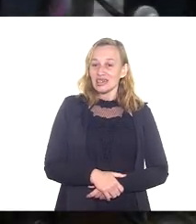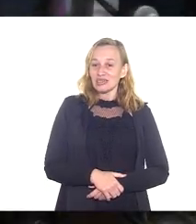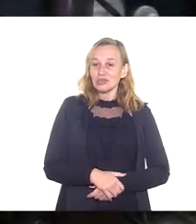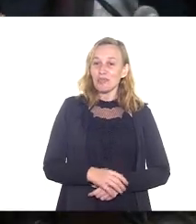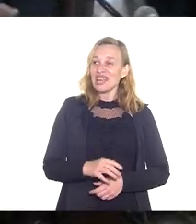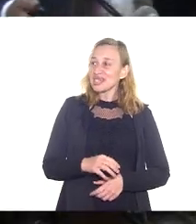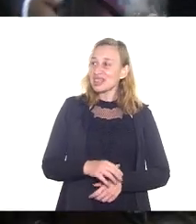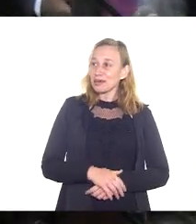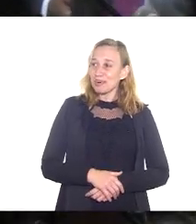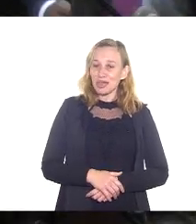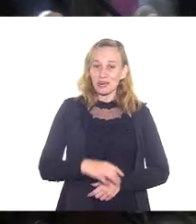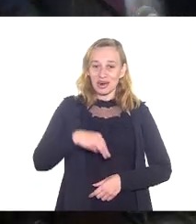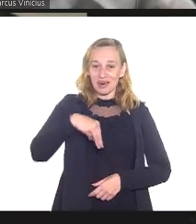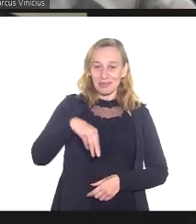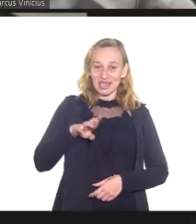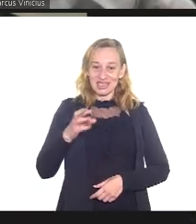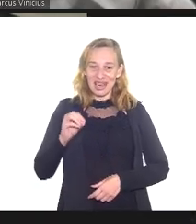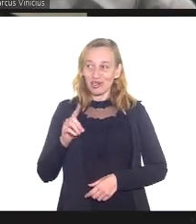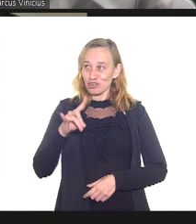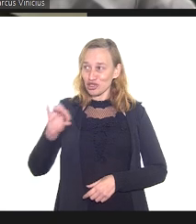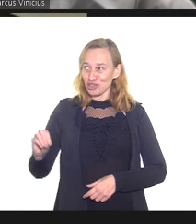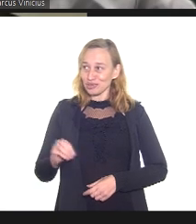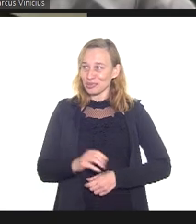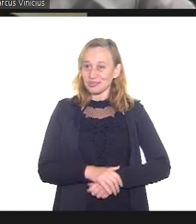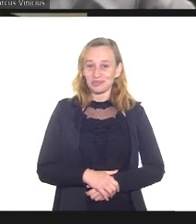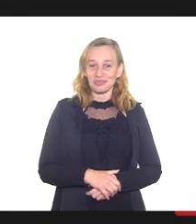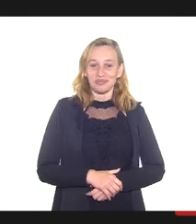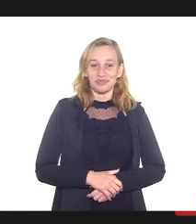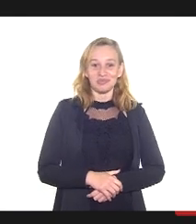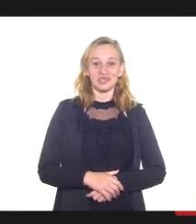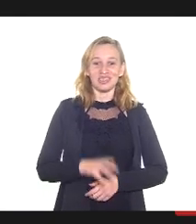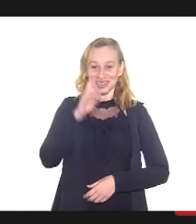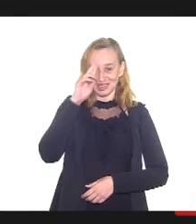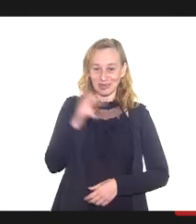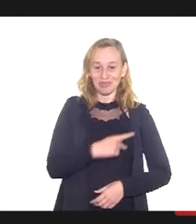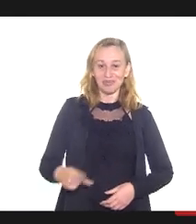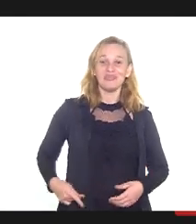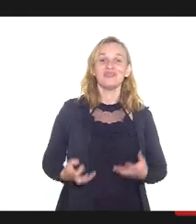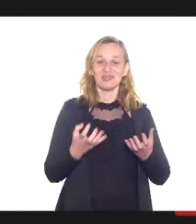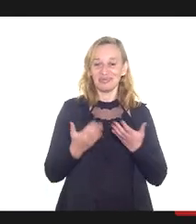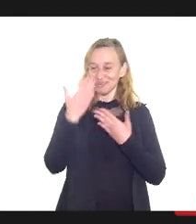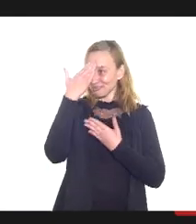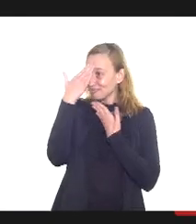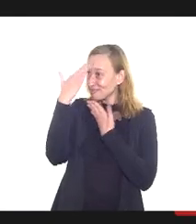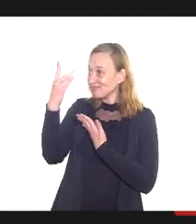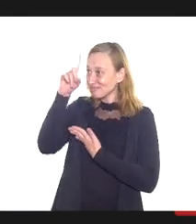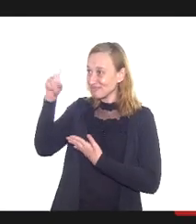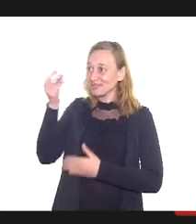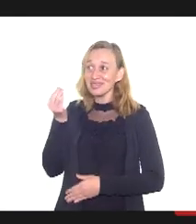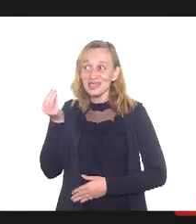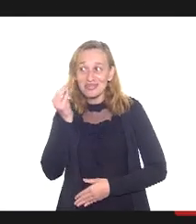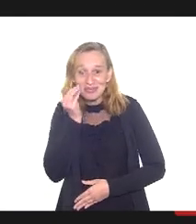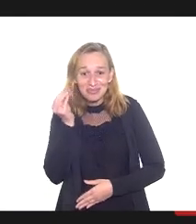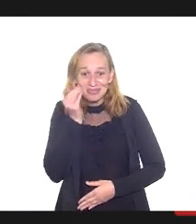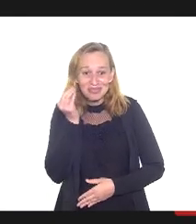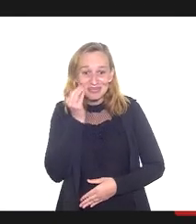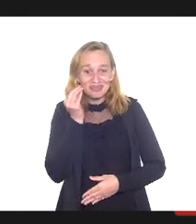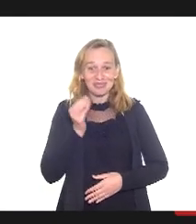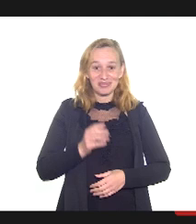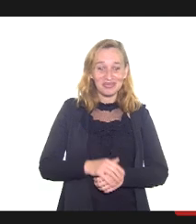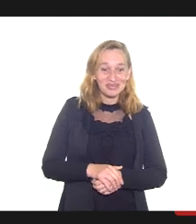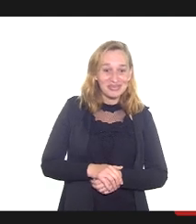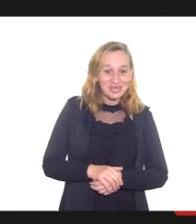Marcelo Dino. Senhor presidente, eu quero primeiramente agradecer a Deus essa rica oportunidade de poder estar somando. O